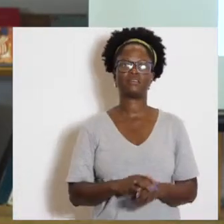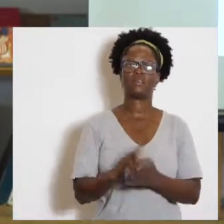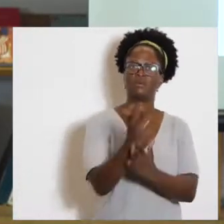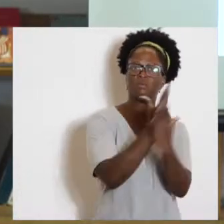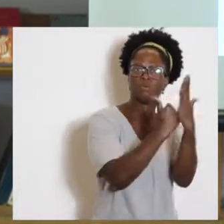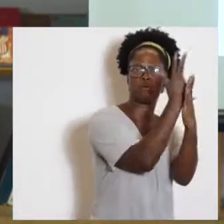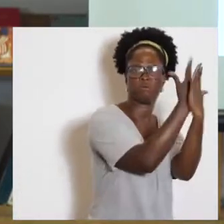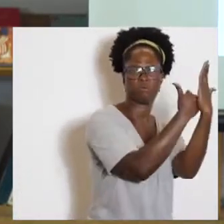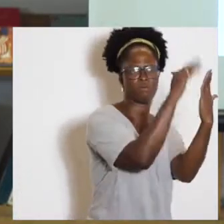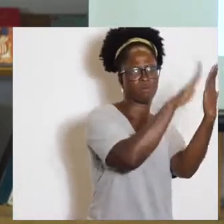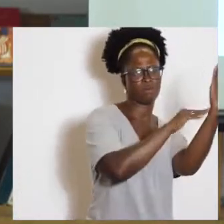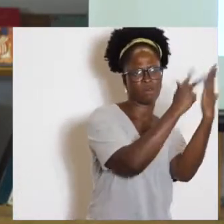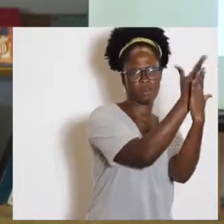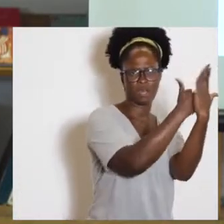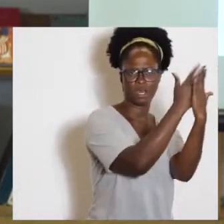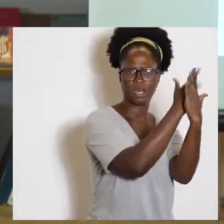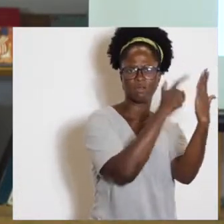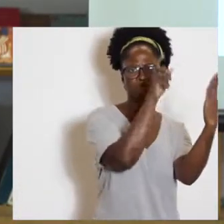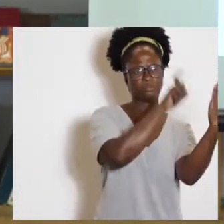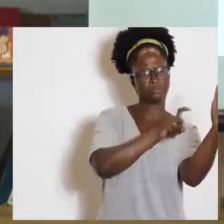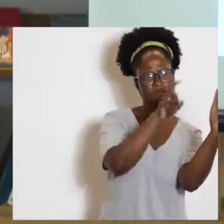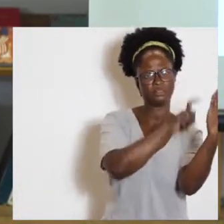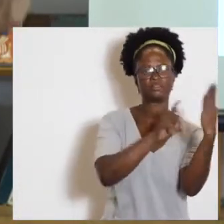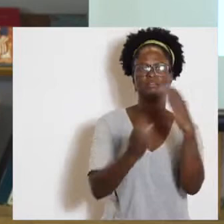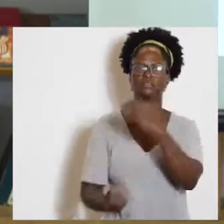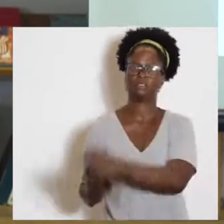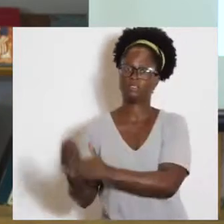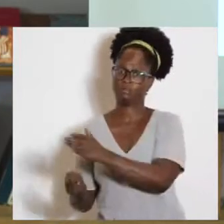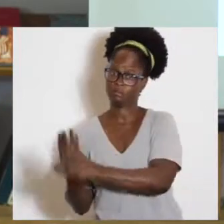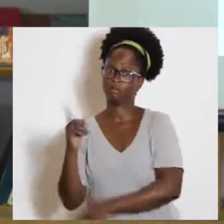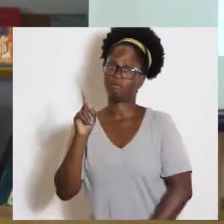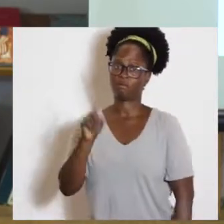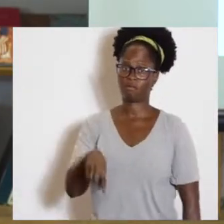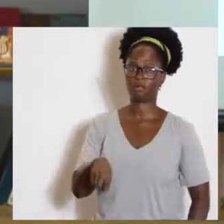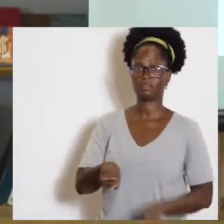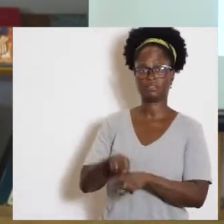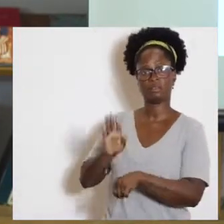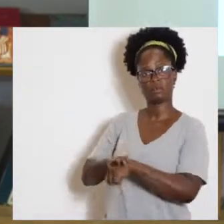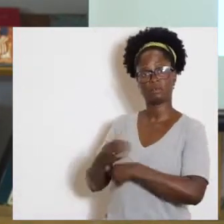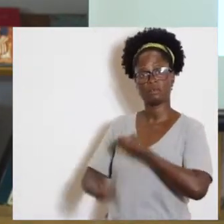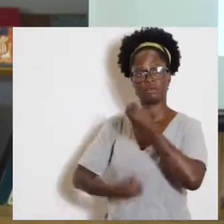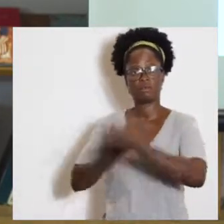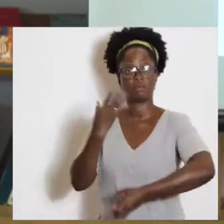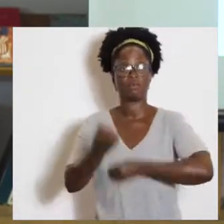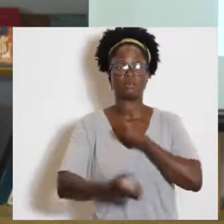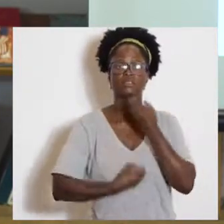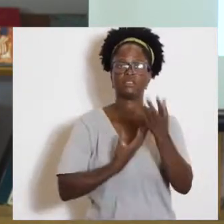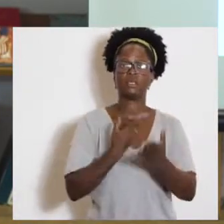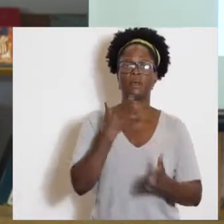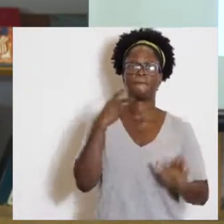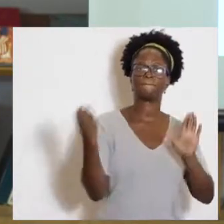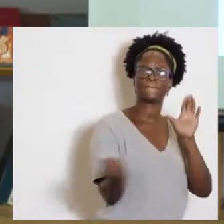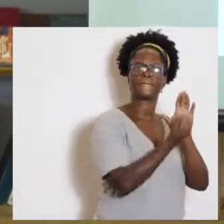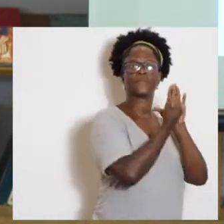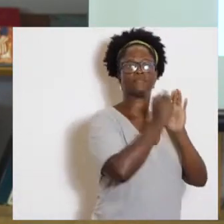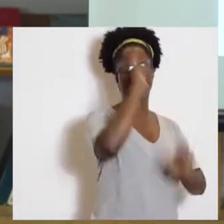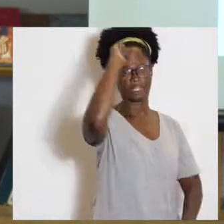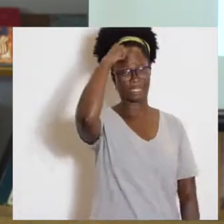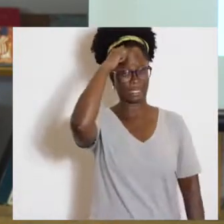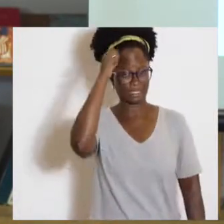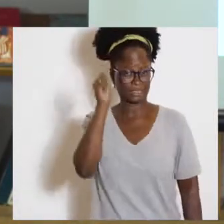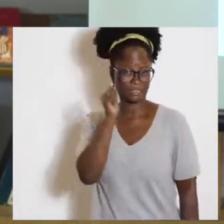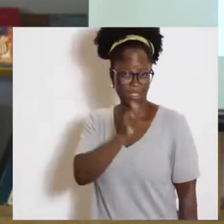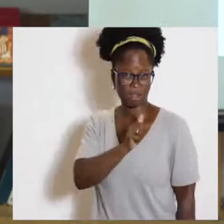grafite é a poesia dos saraus é a poesia dos lances marcadamente negra e feminina